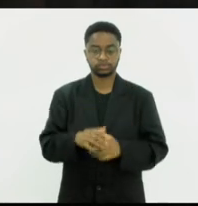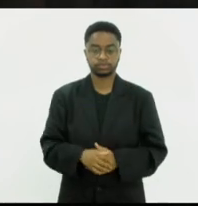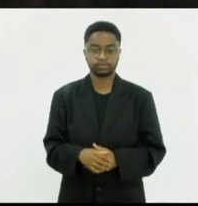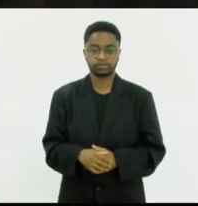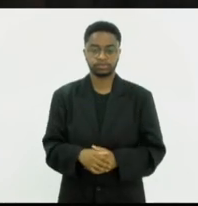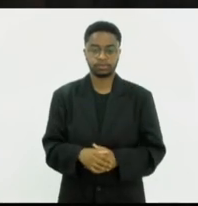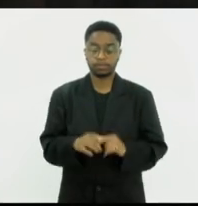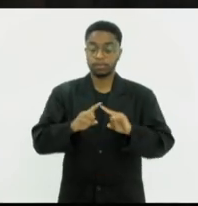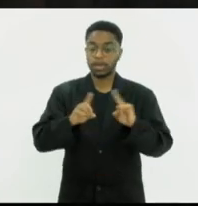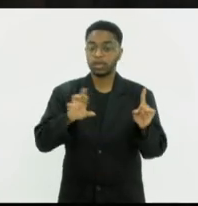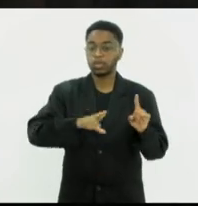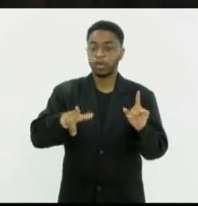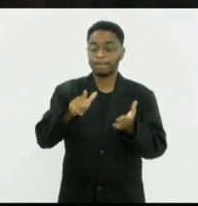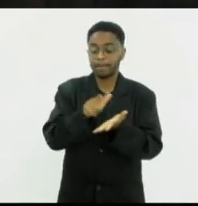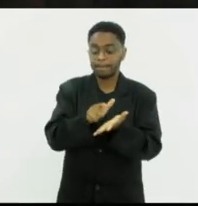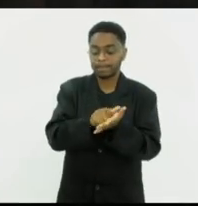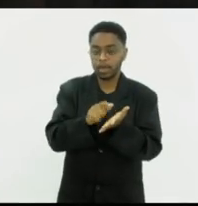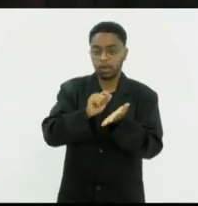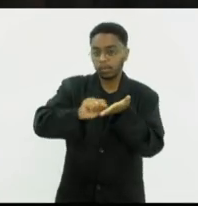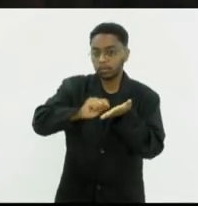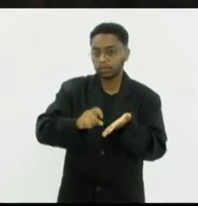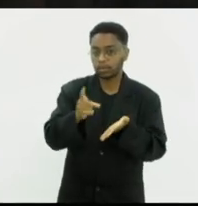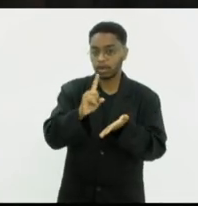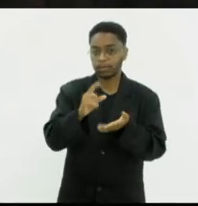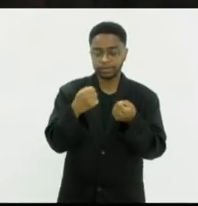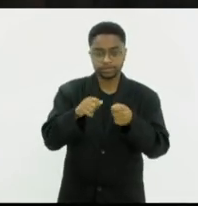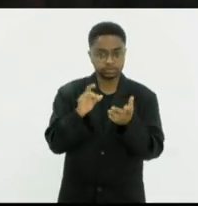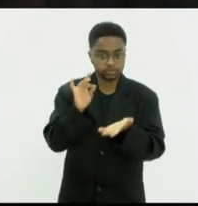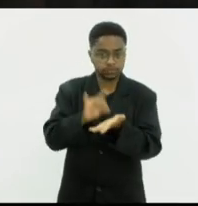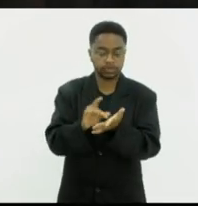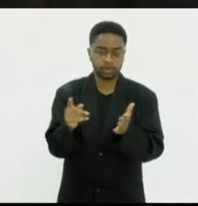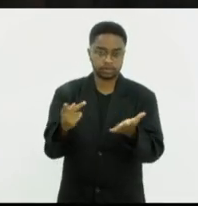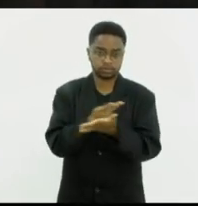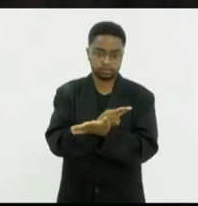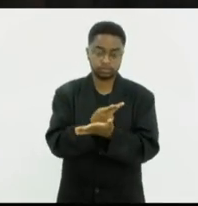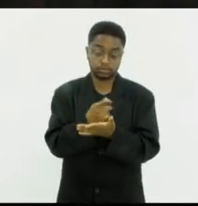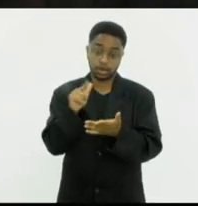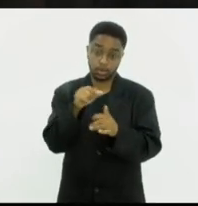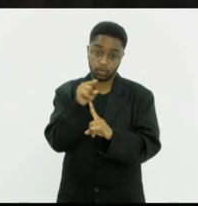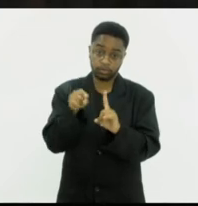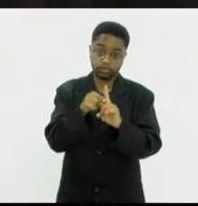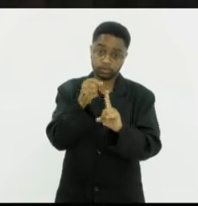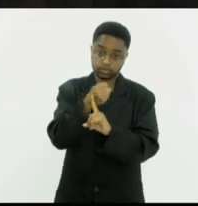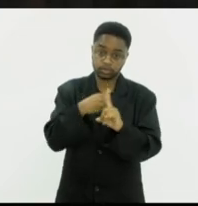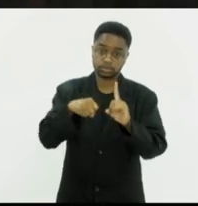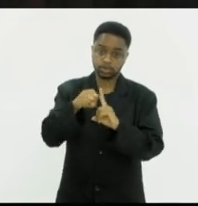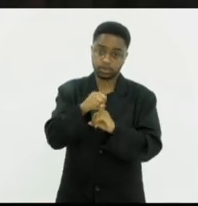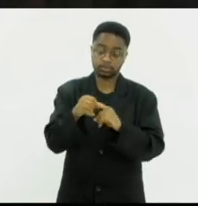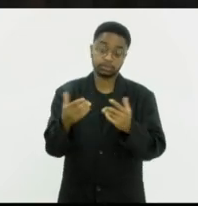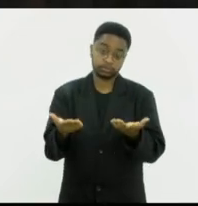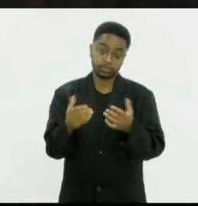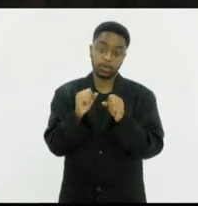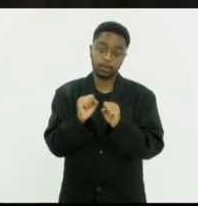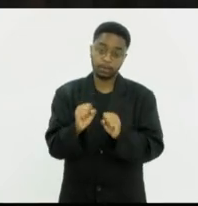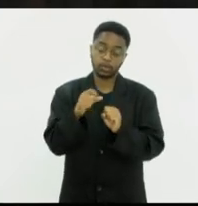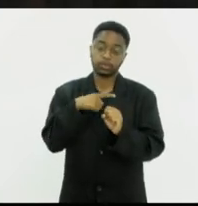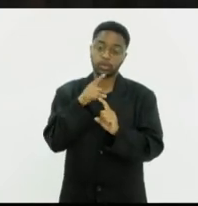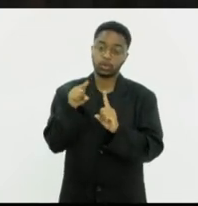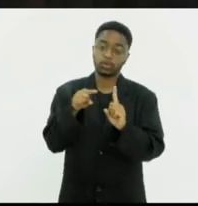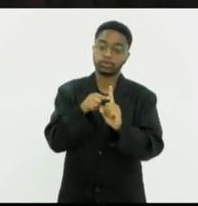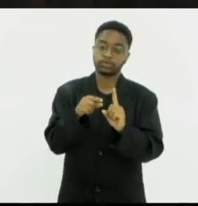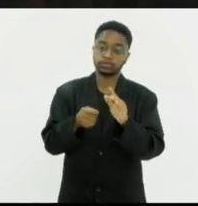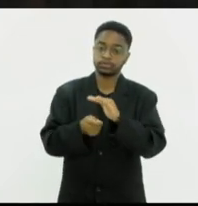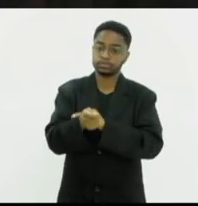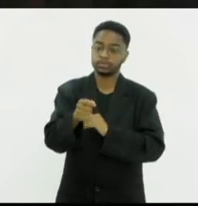Mas não ampliação no papel, não, com efetividade. Isto é uma meta social. E pode ter meta de